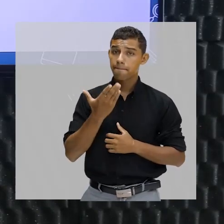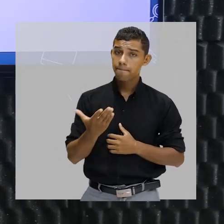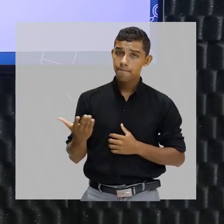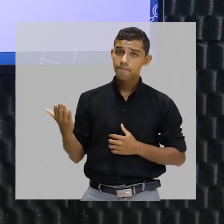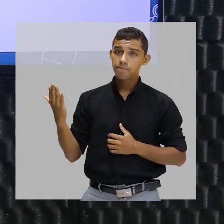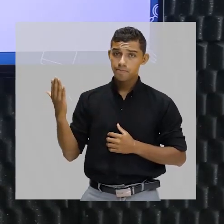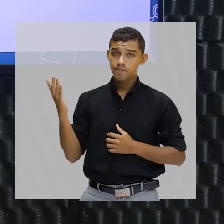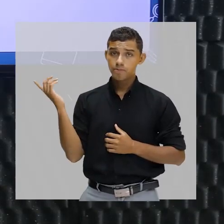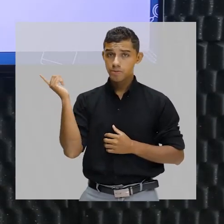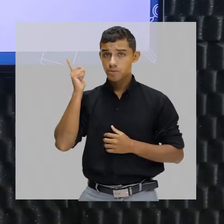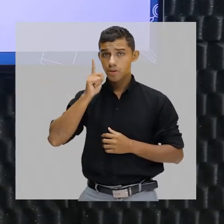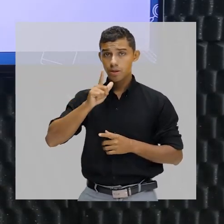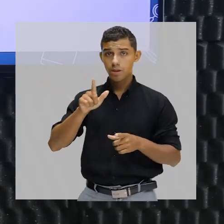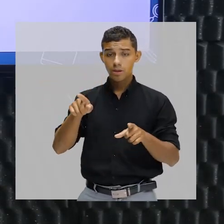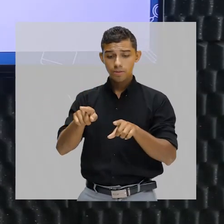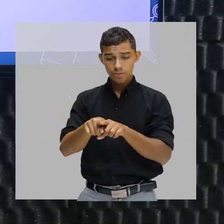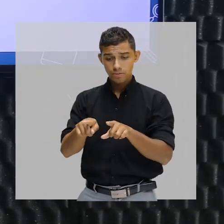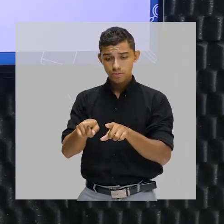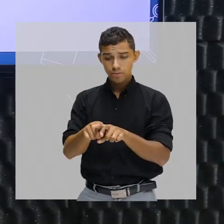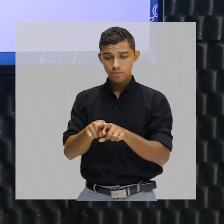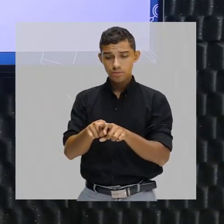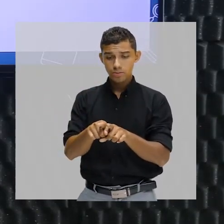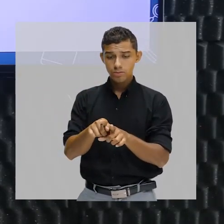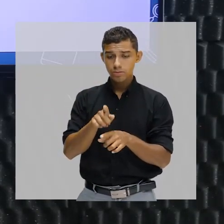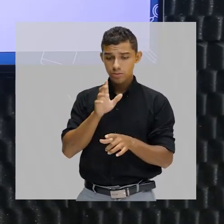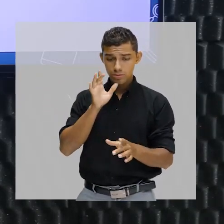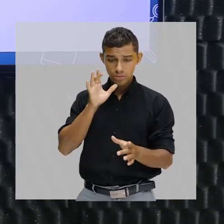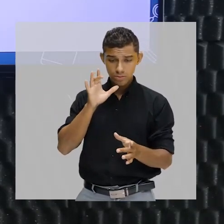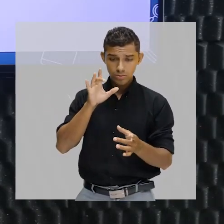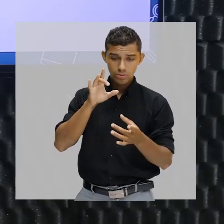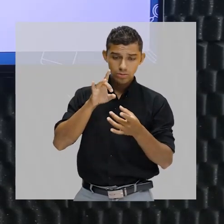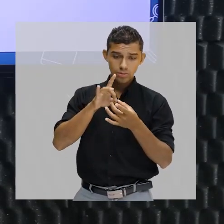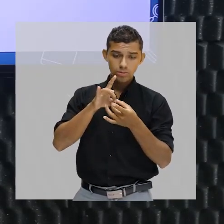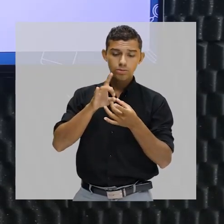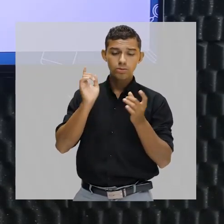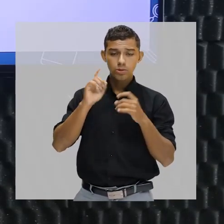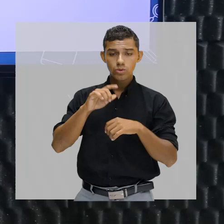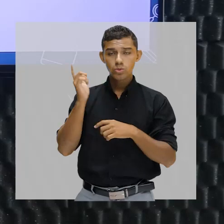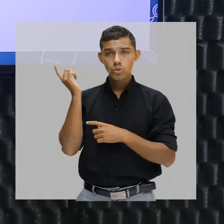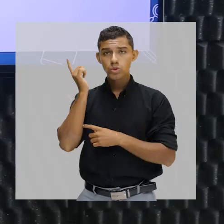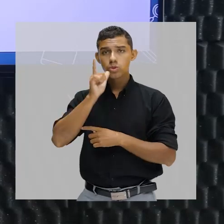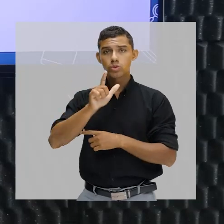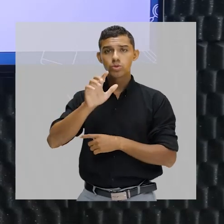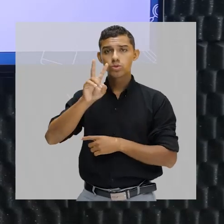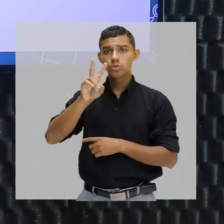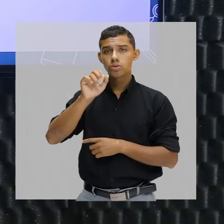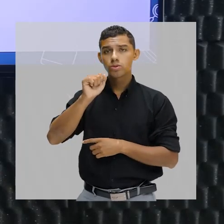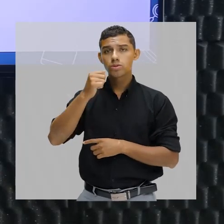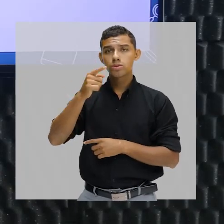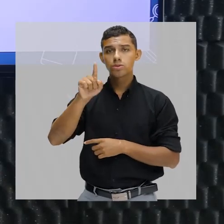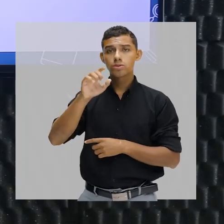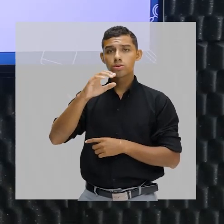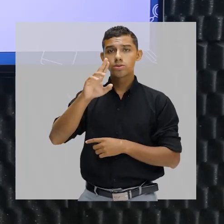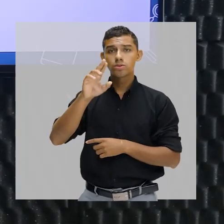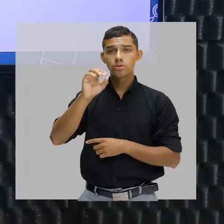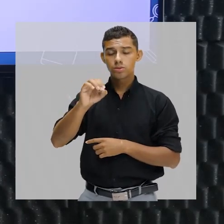Então, se ela sai da nossa atmosfera e vai até para um satélite, é porque ela consegue se propagar no vácuo. Tá